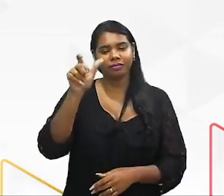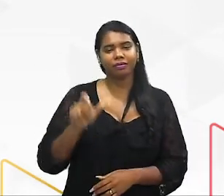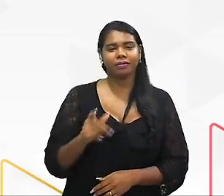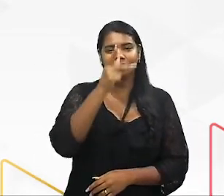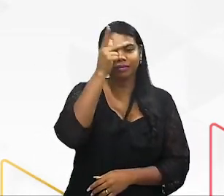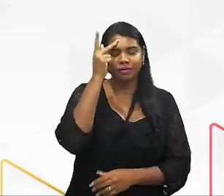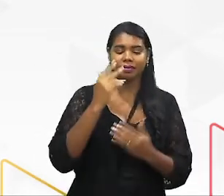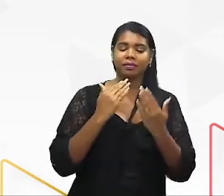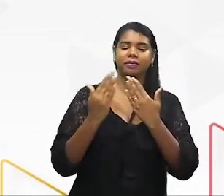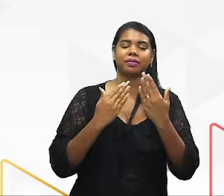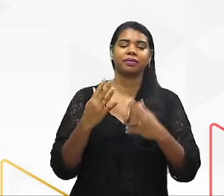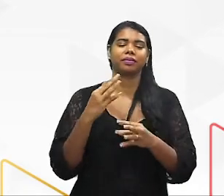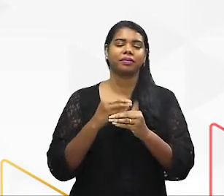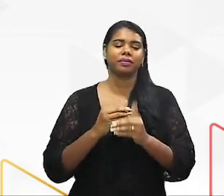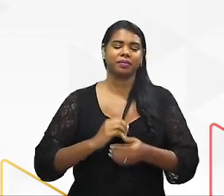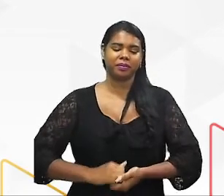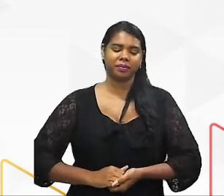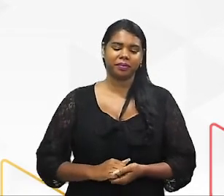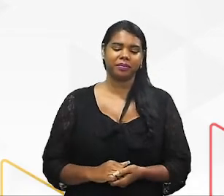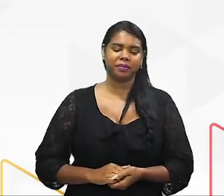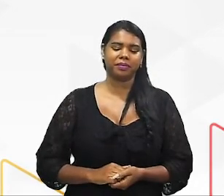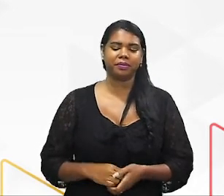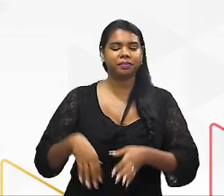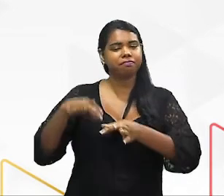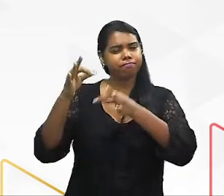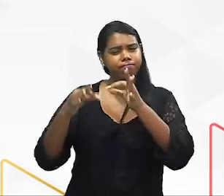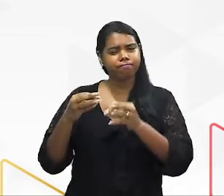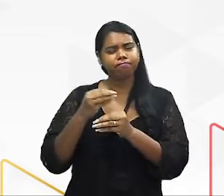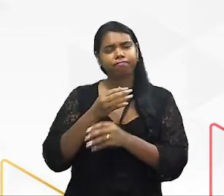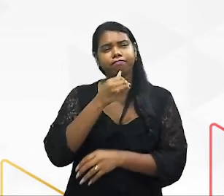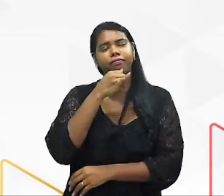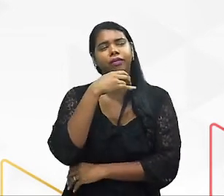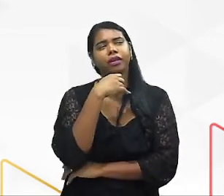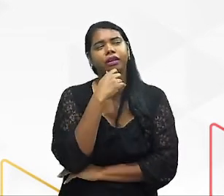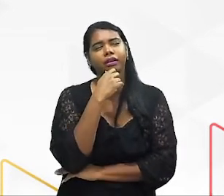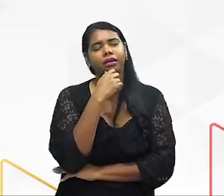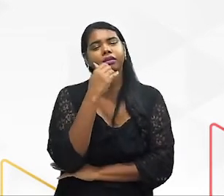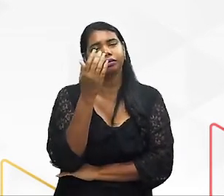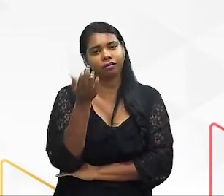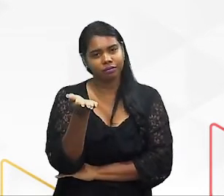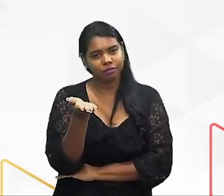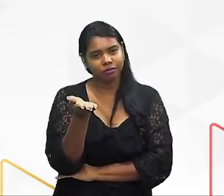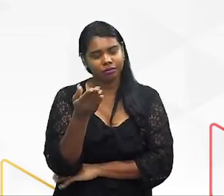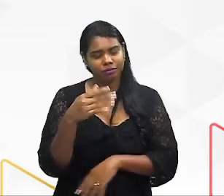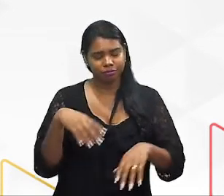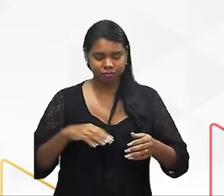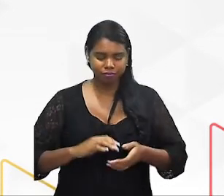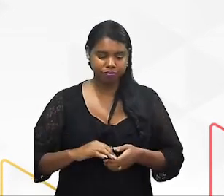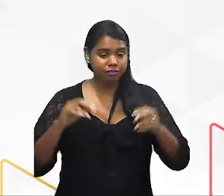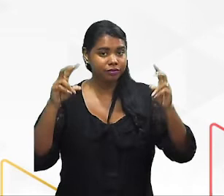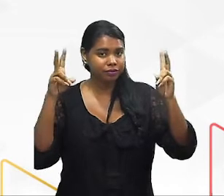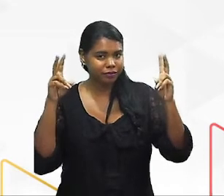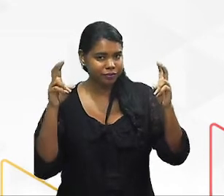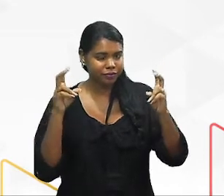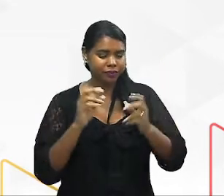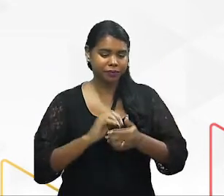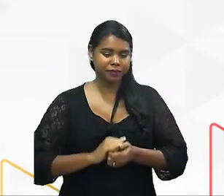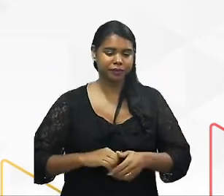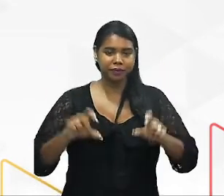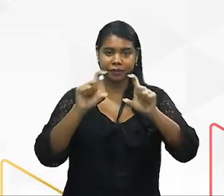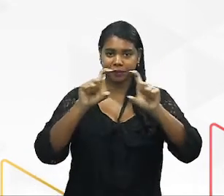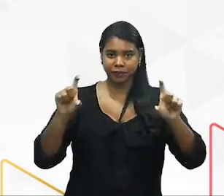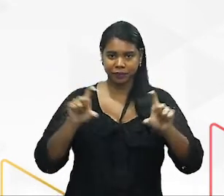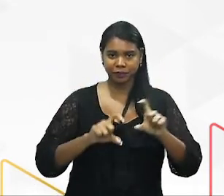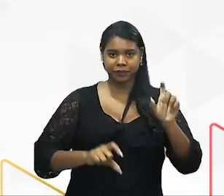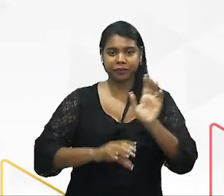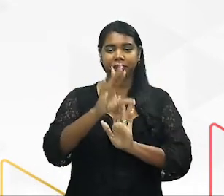ser comparadas e julgadas. E aí eu trago para vocês, gente, um trecho, alguns trechos de um